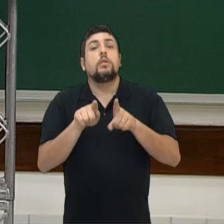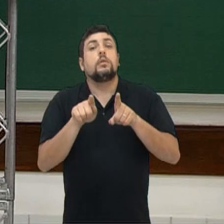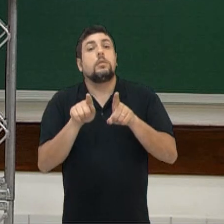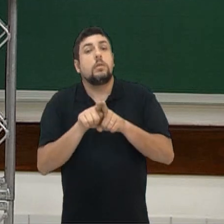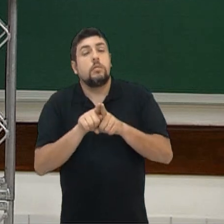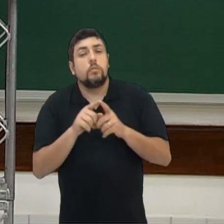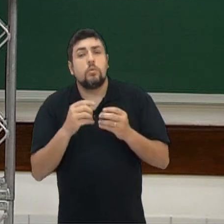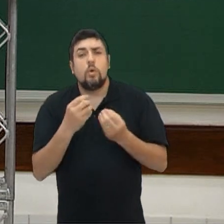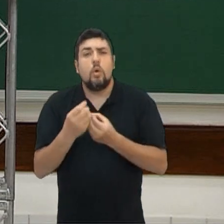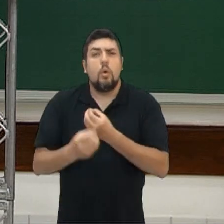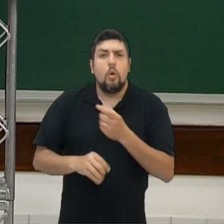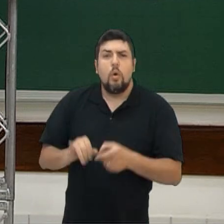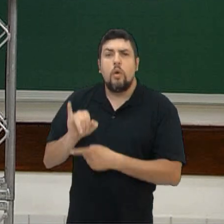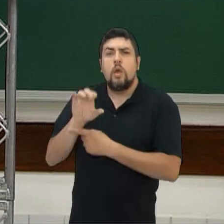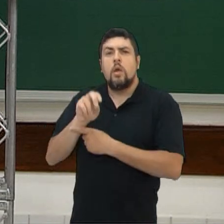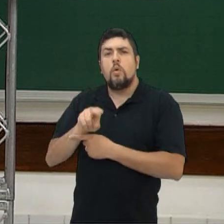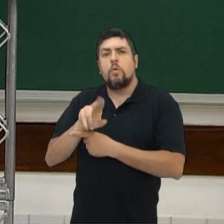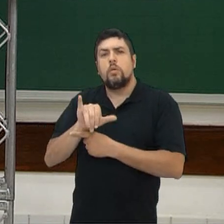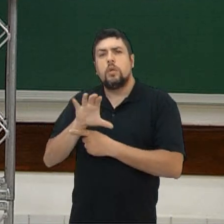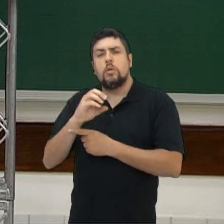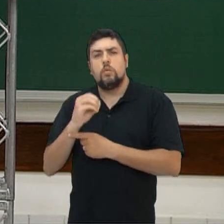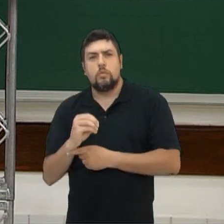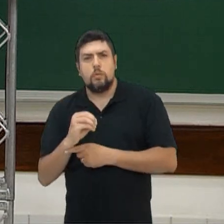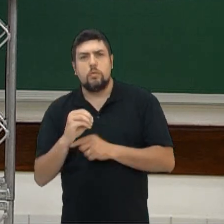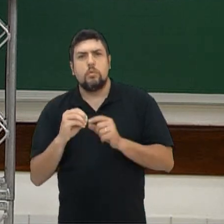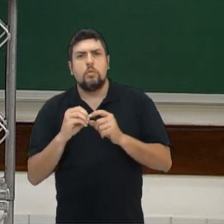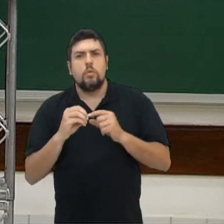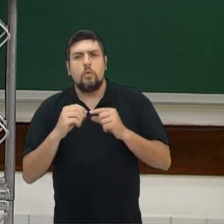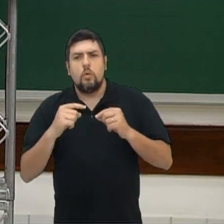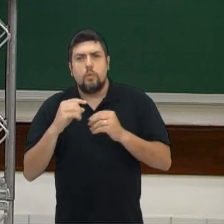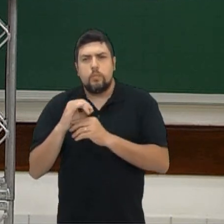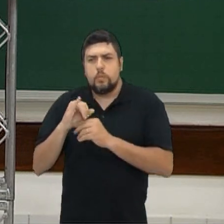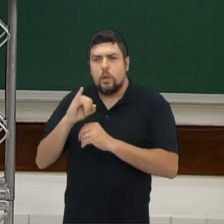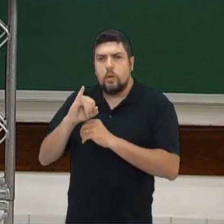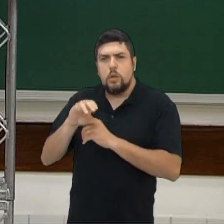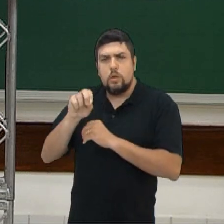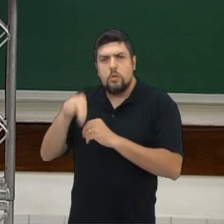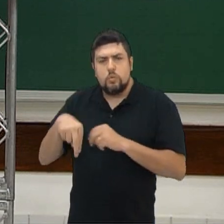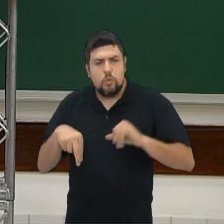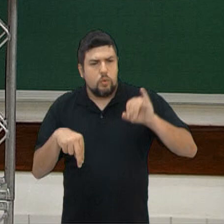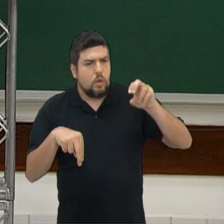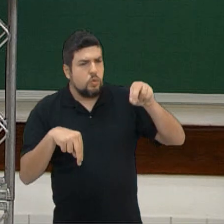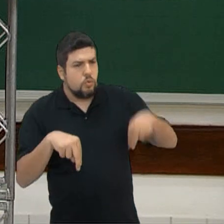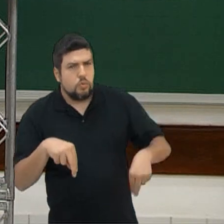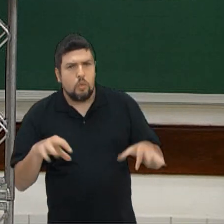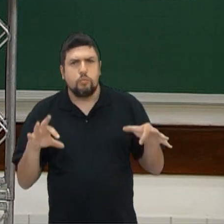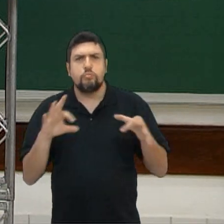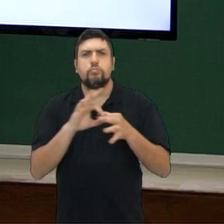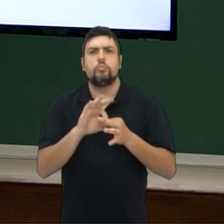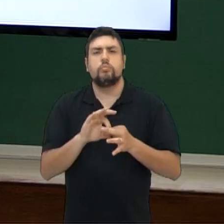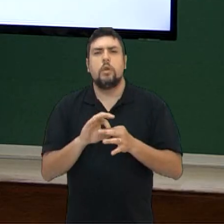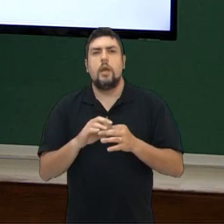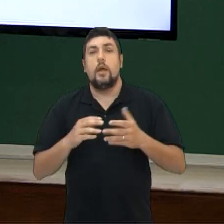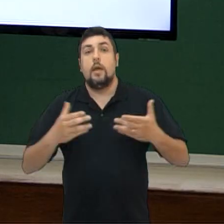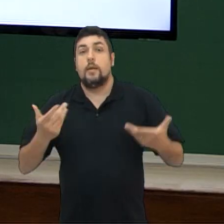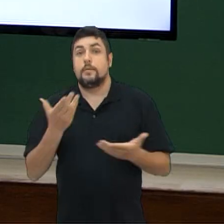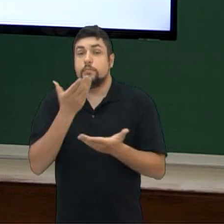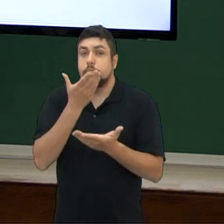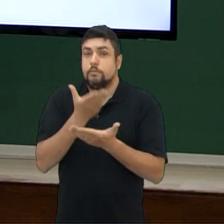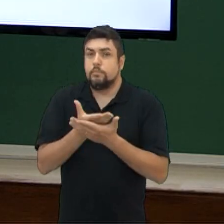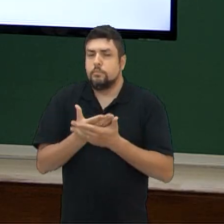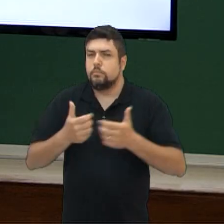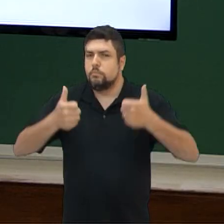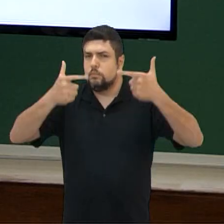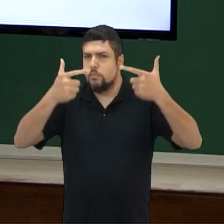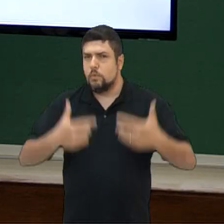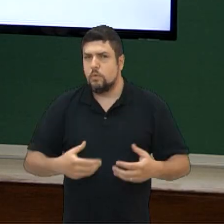compostos iônicos, aqueles que fazem ligações iônicas, e hoje, para nossa aula, nós vamos trabalhar então as